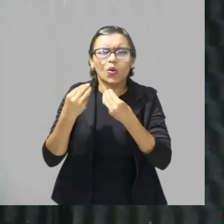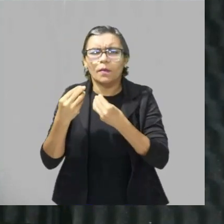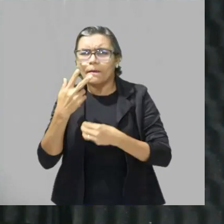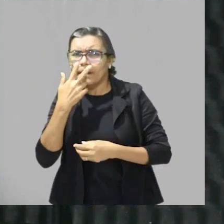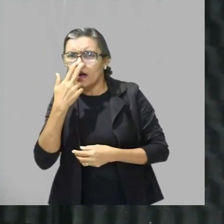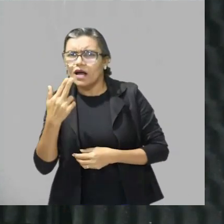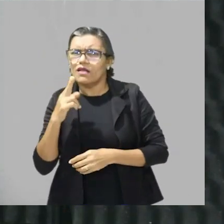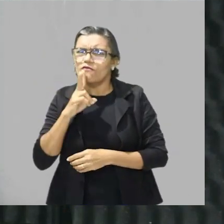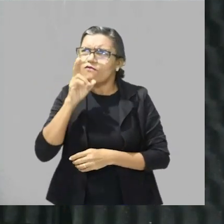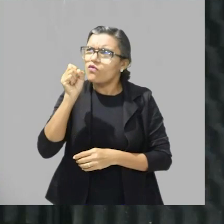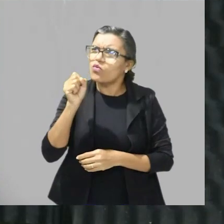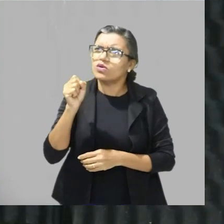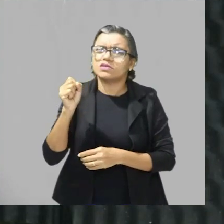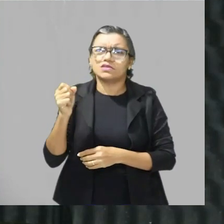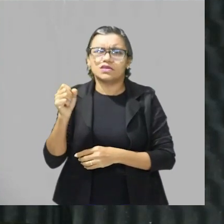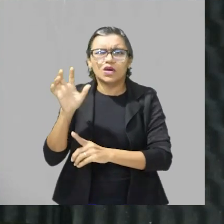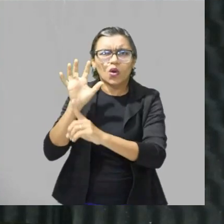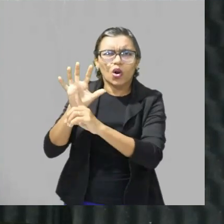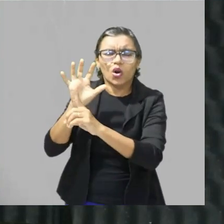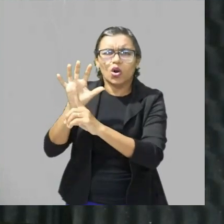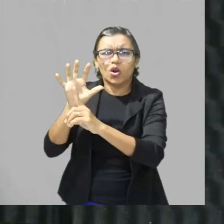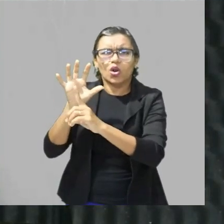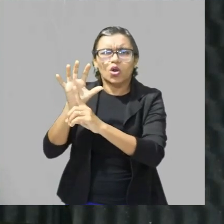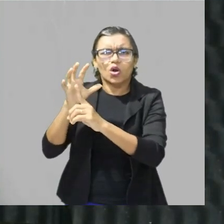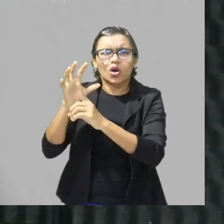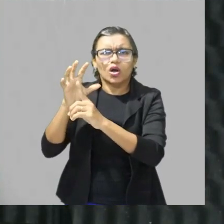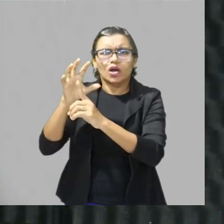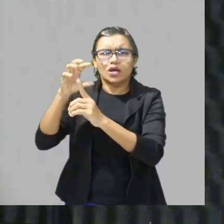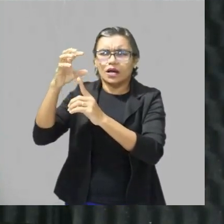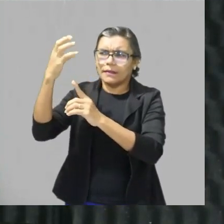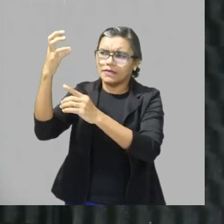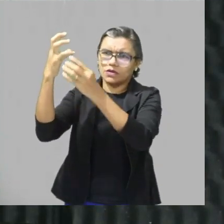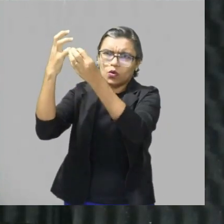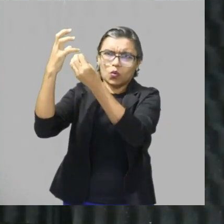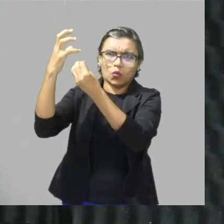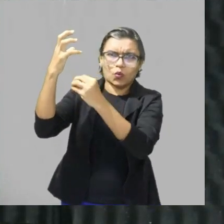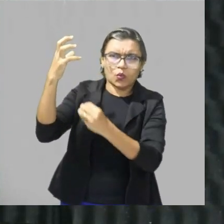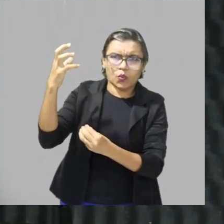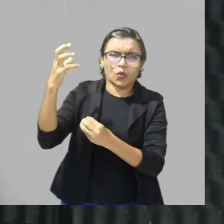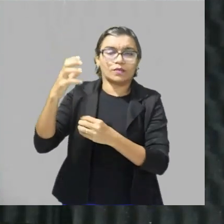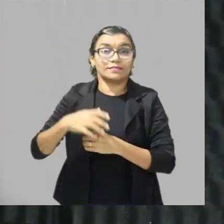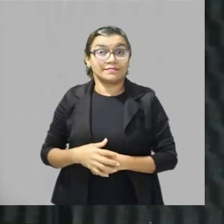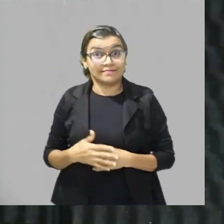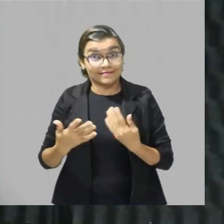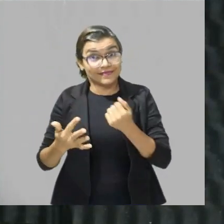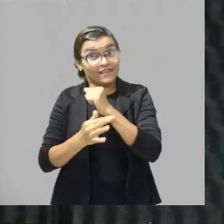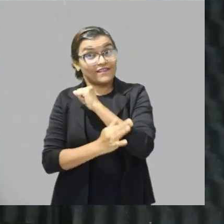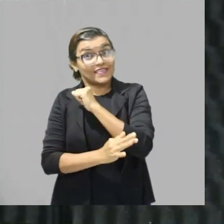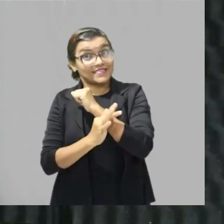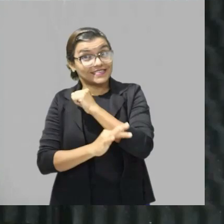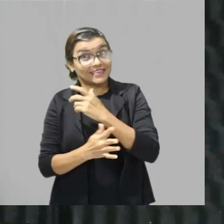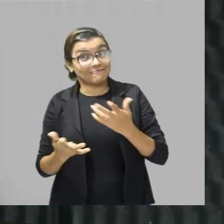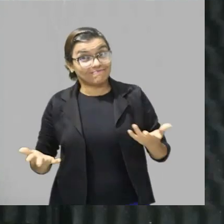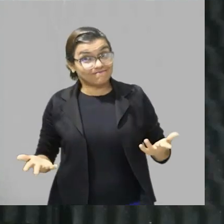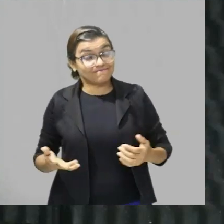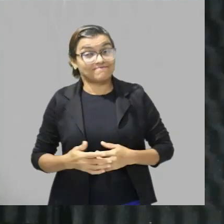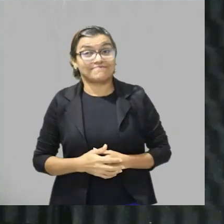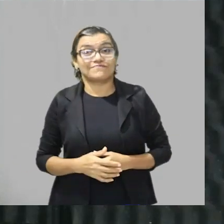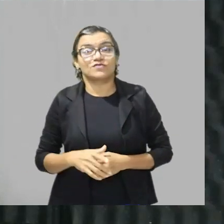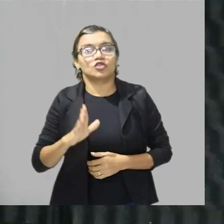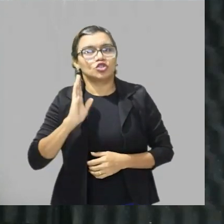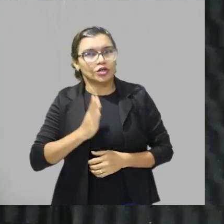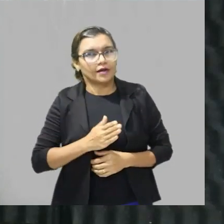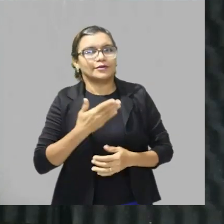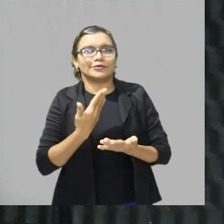força sobrejacente que causa a queda das coisas para a Terra física famosa Olha só vimos